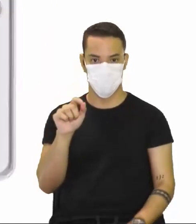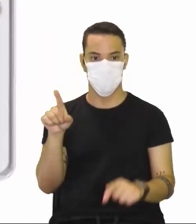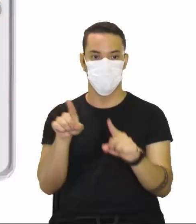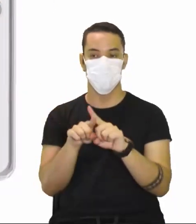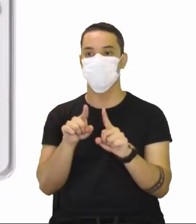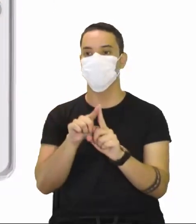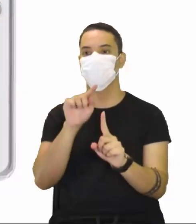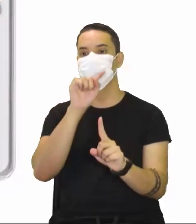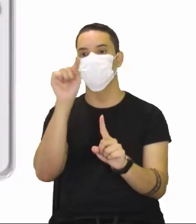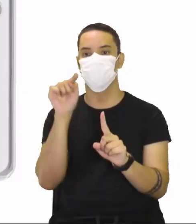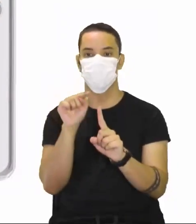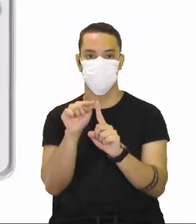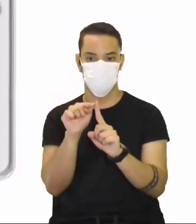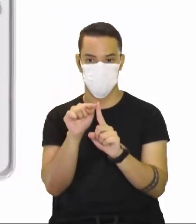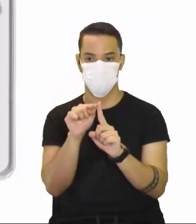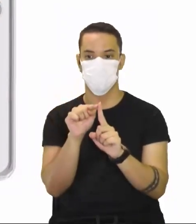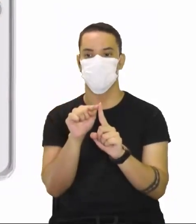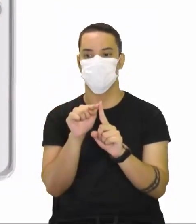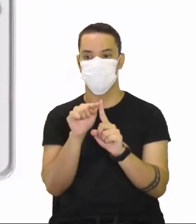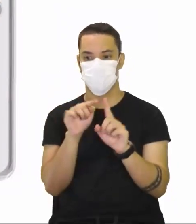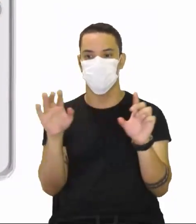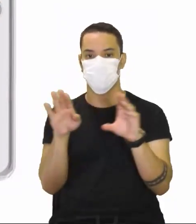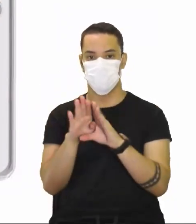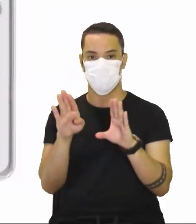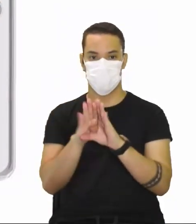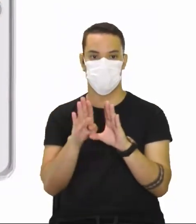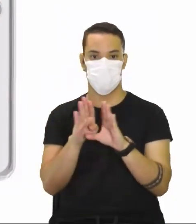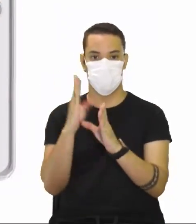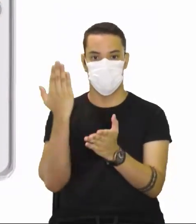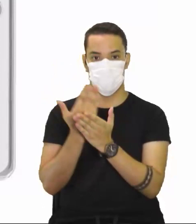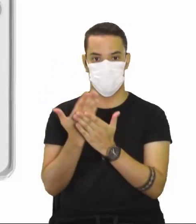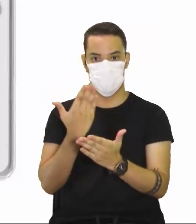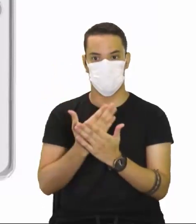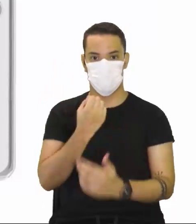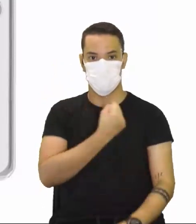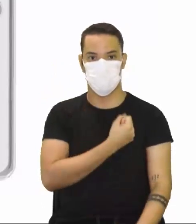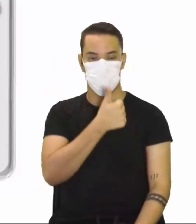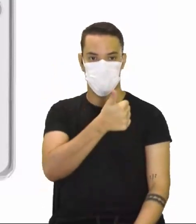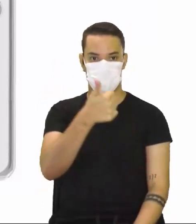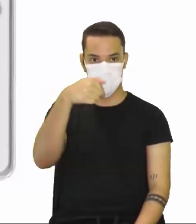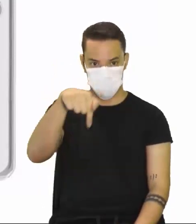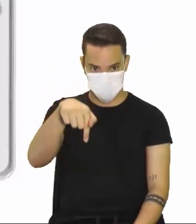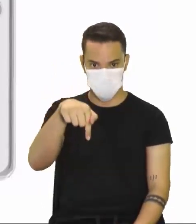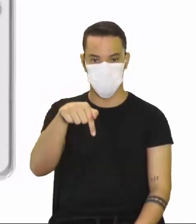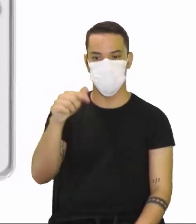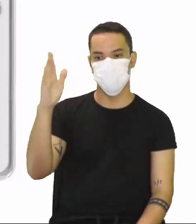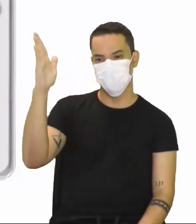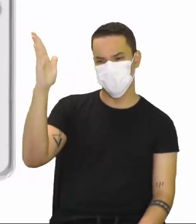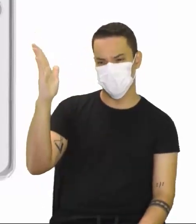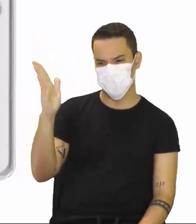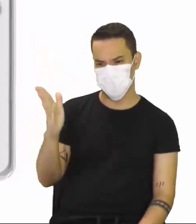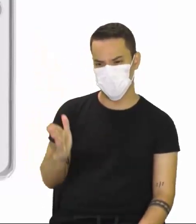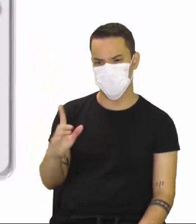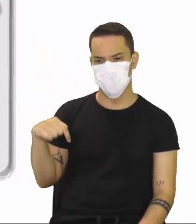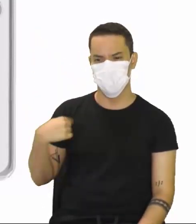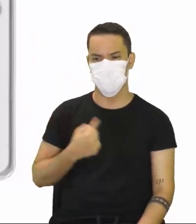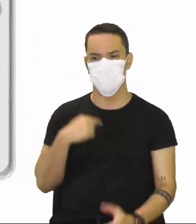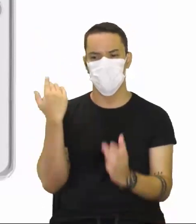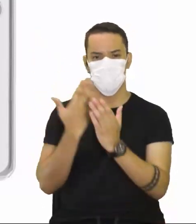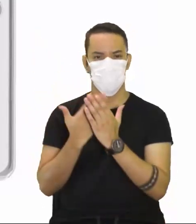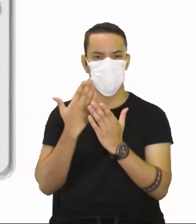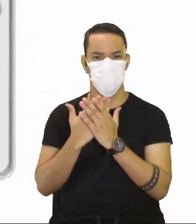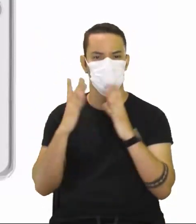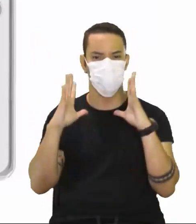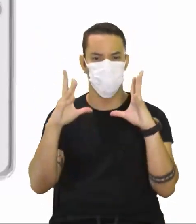isso, olha só, na aula 17.1, que nós vimos, nós estudamos